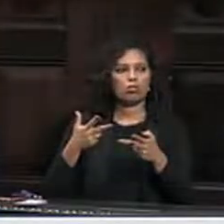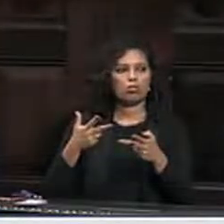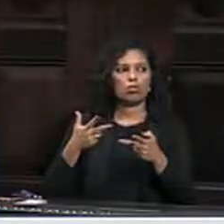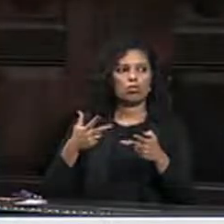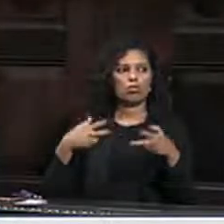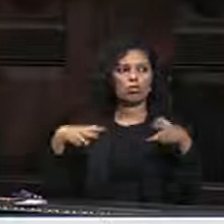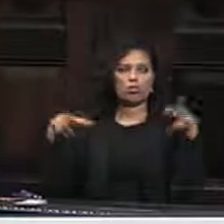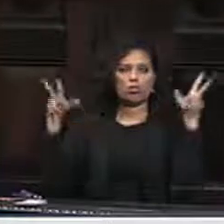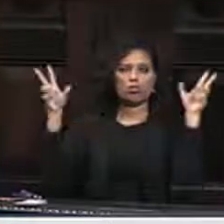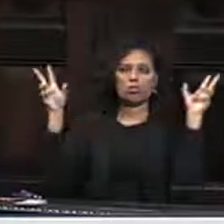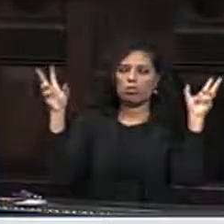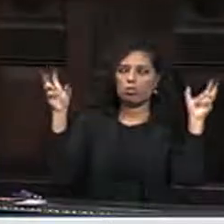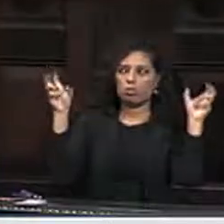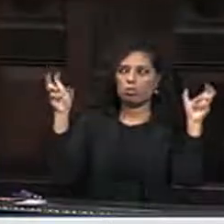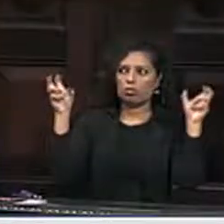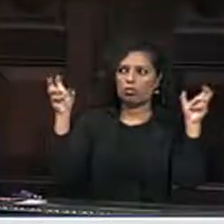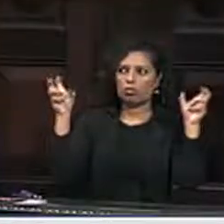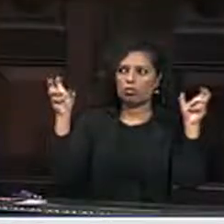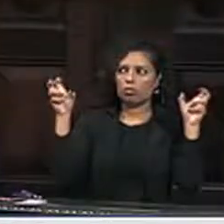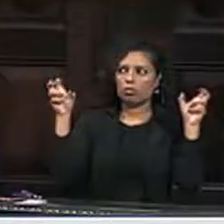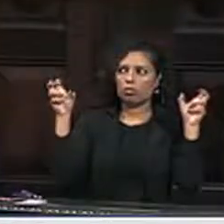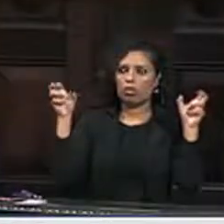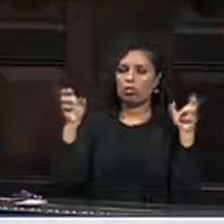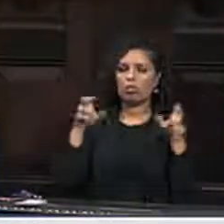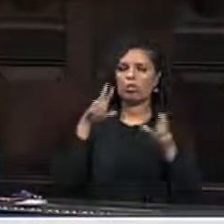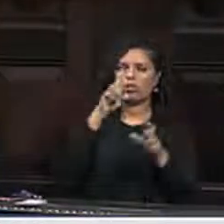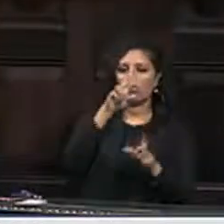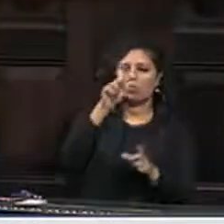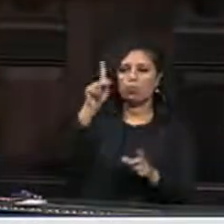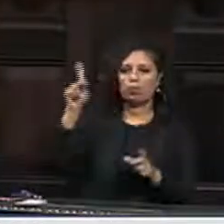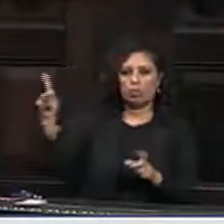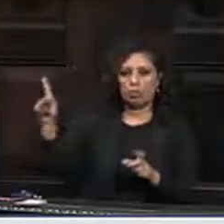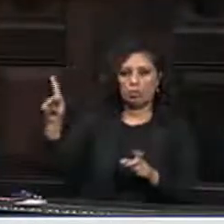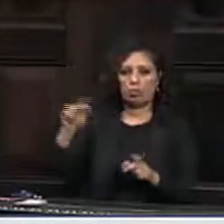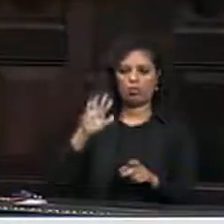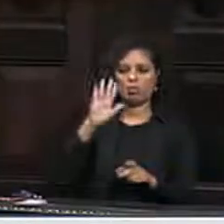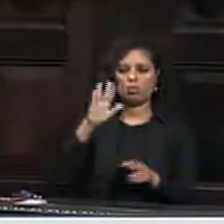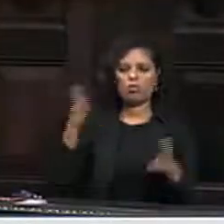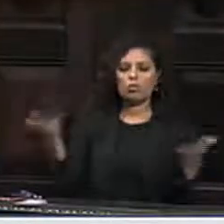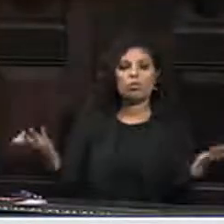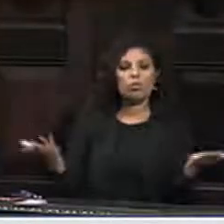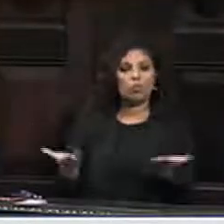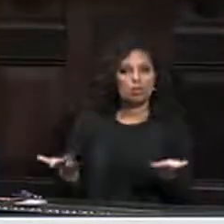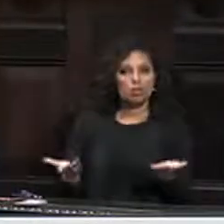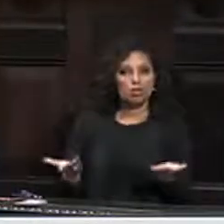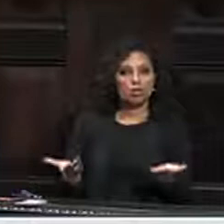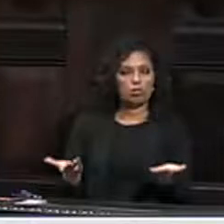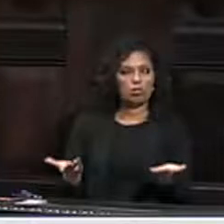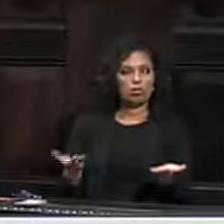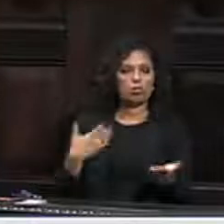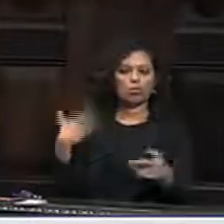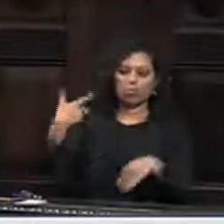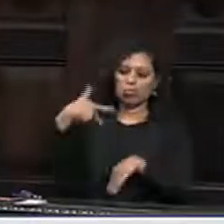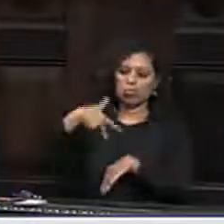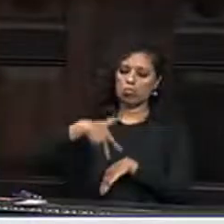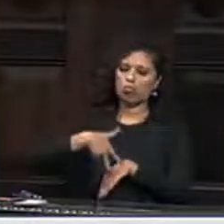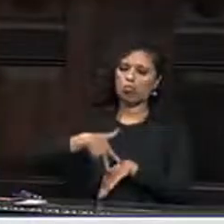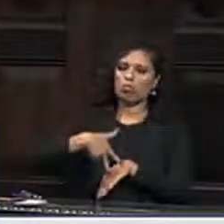as unidades pacificadoras. Mas hoje venho aqui